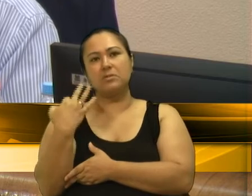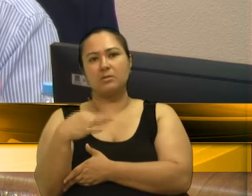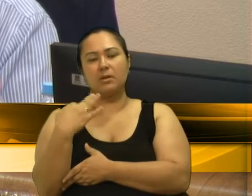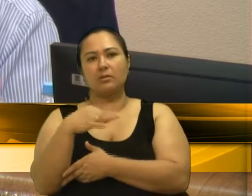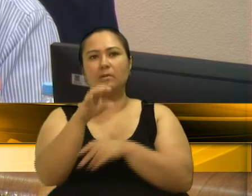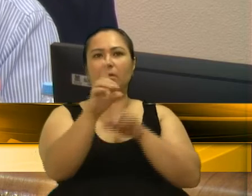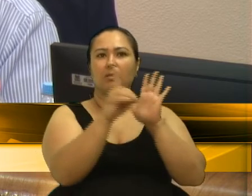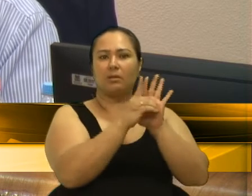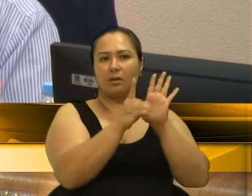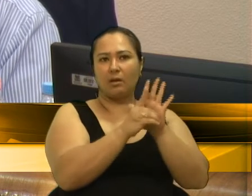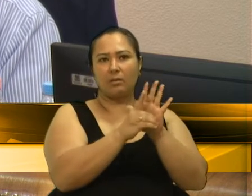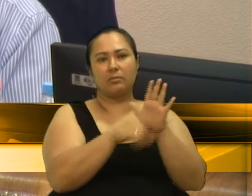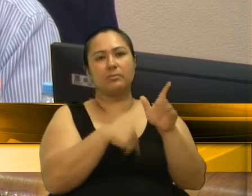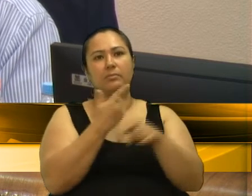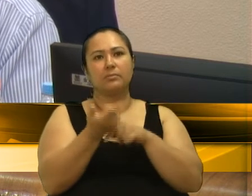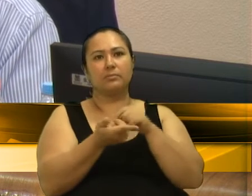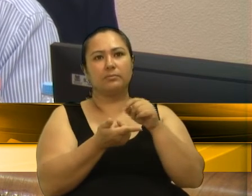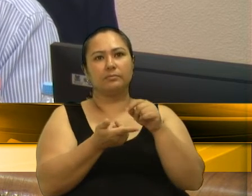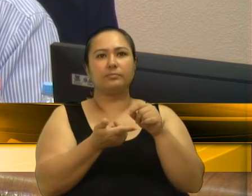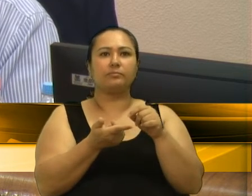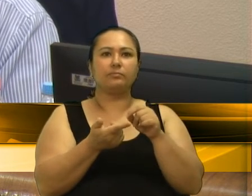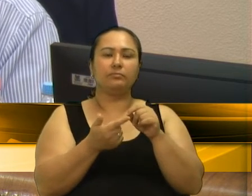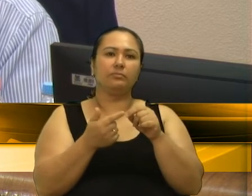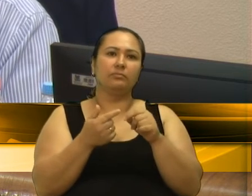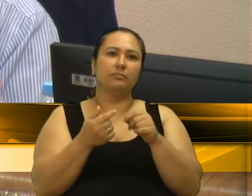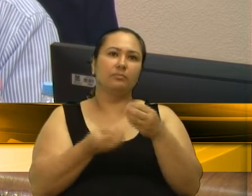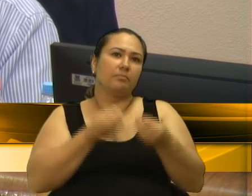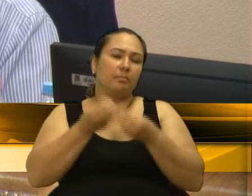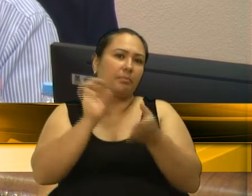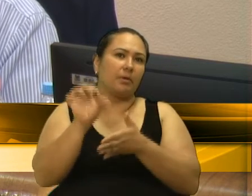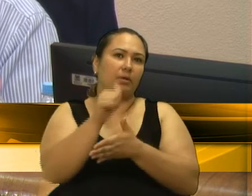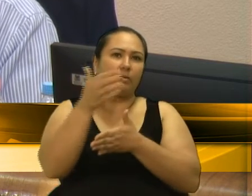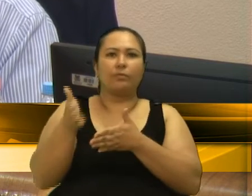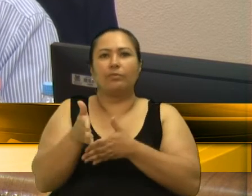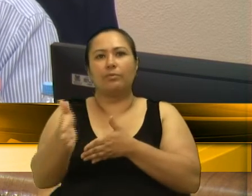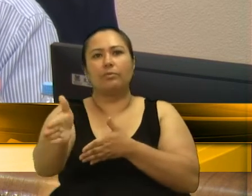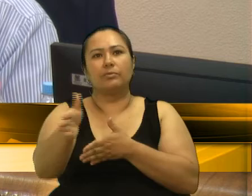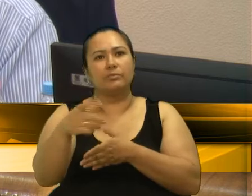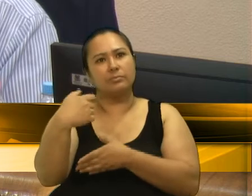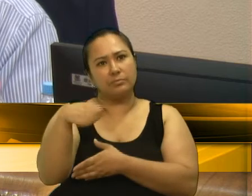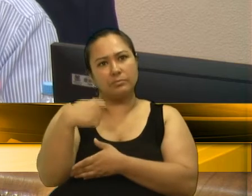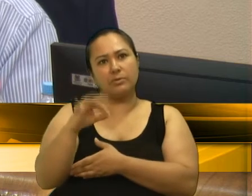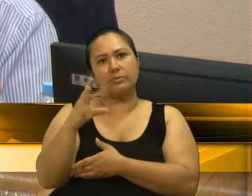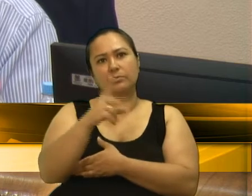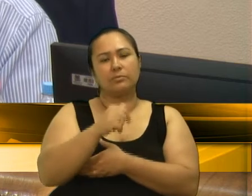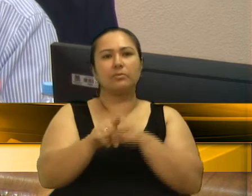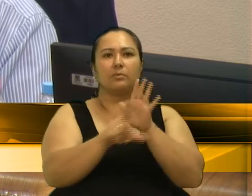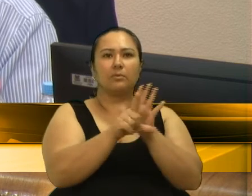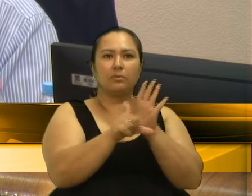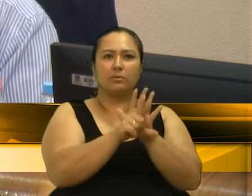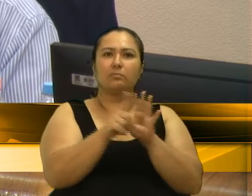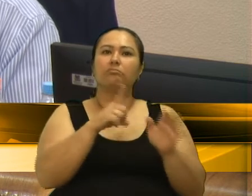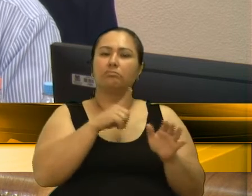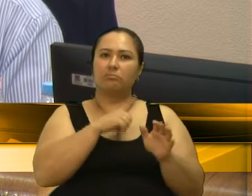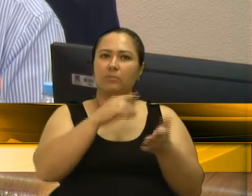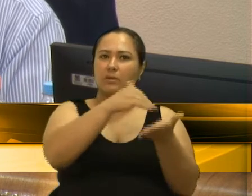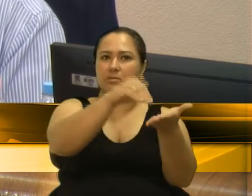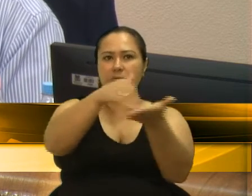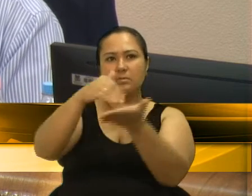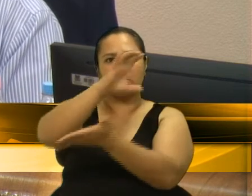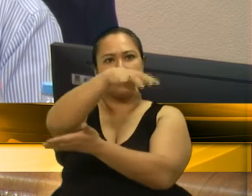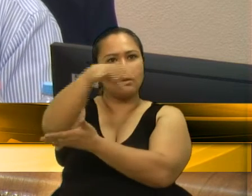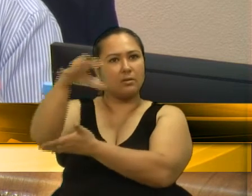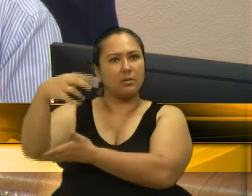por exemplo, que vem para apenas regular, para dar o melhor fluxo, ele segue todas as questões legais, ele está aí para que as secretarias possam